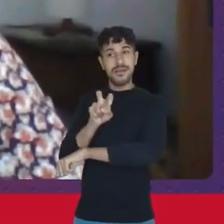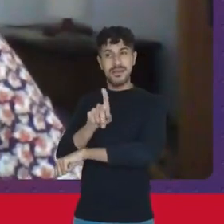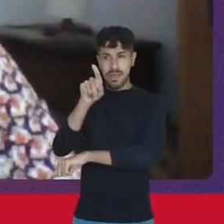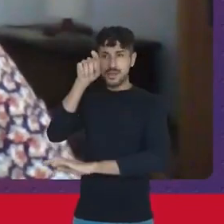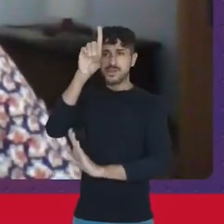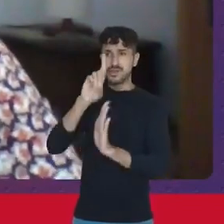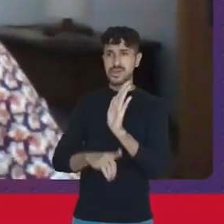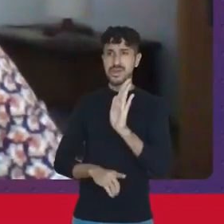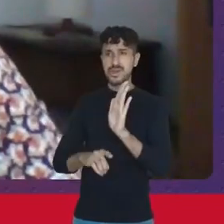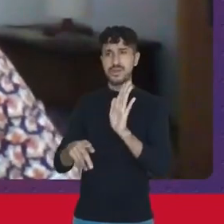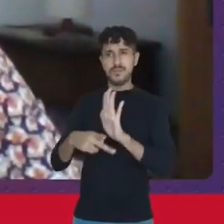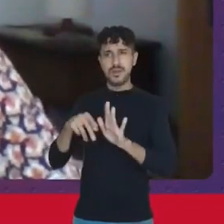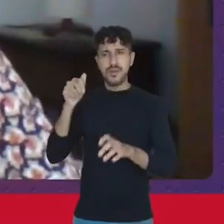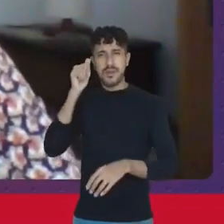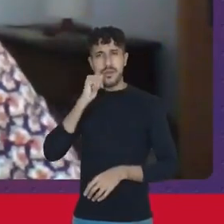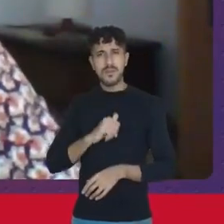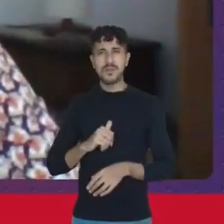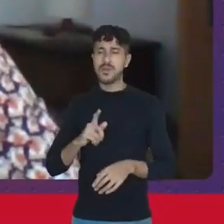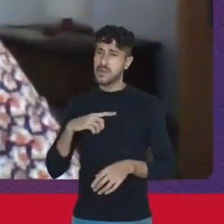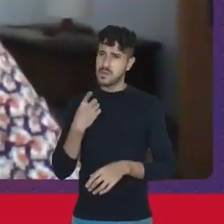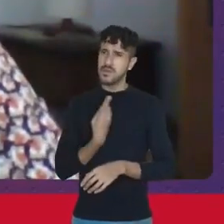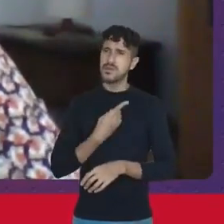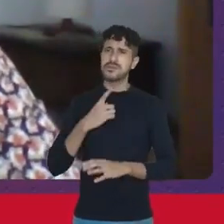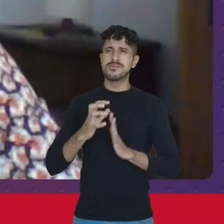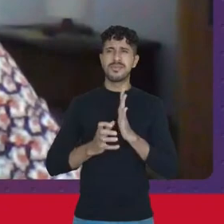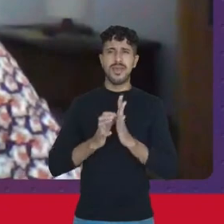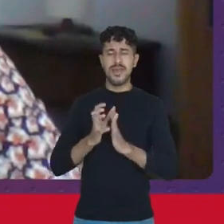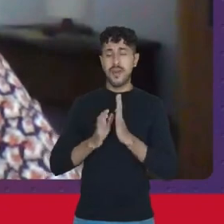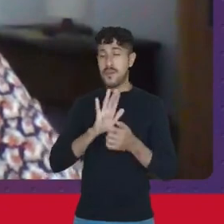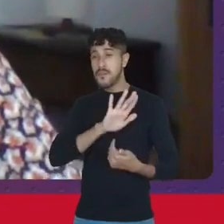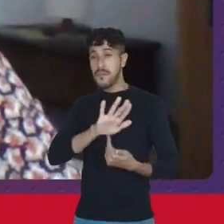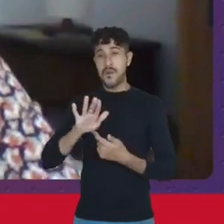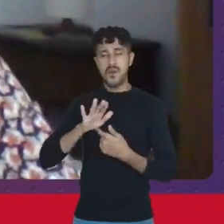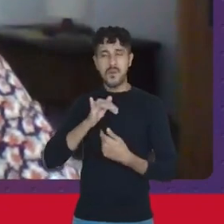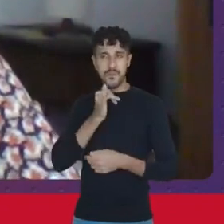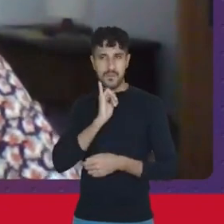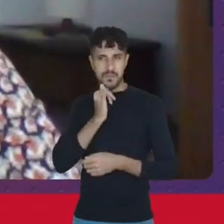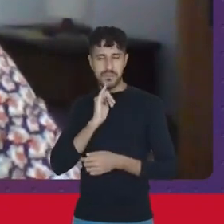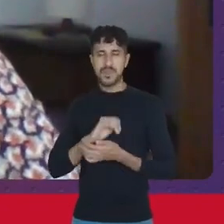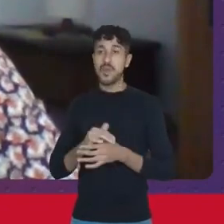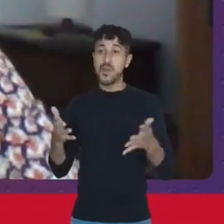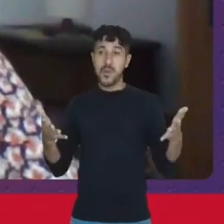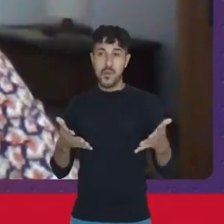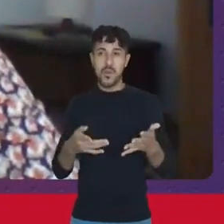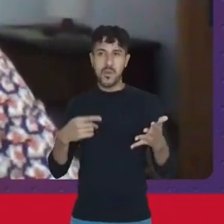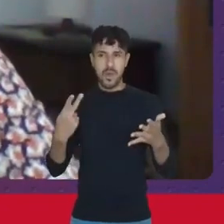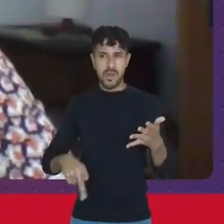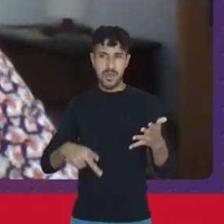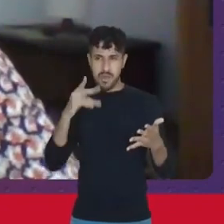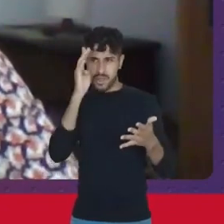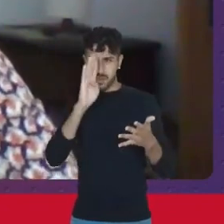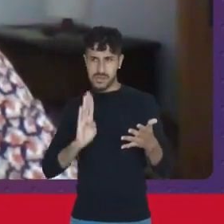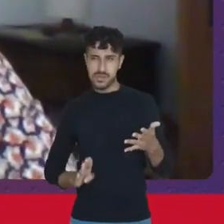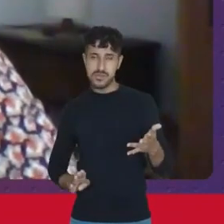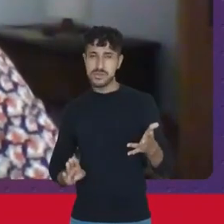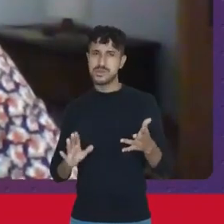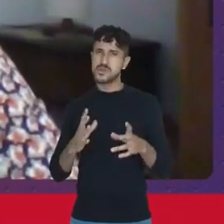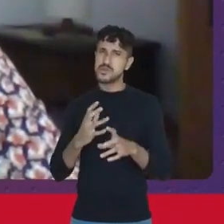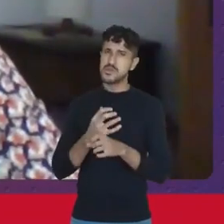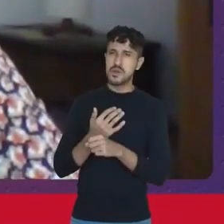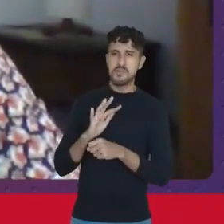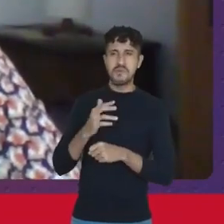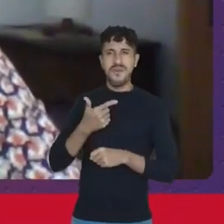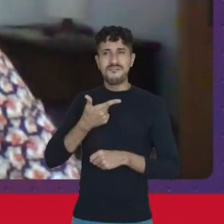um direito das mulheres. Nós temos dados que mostram, por exemplo, que hoje no Brasil, em torno